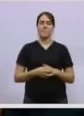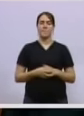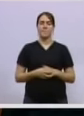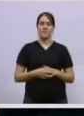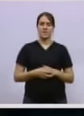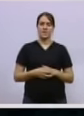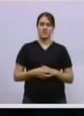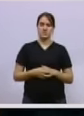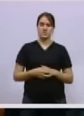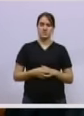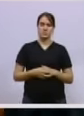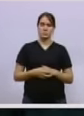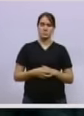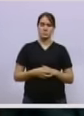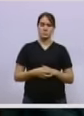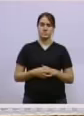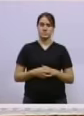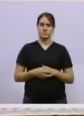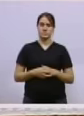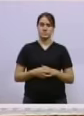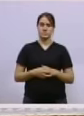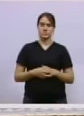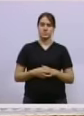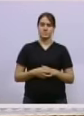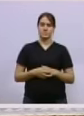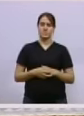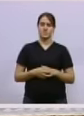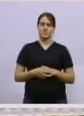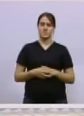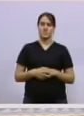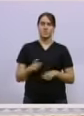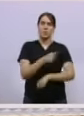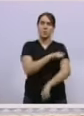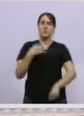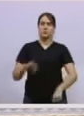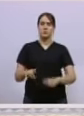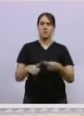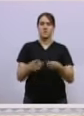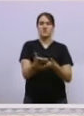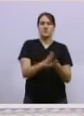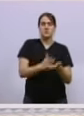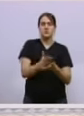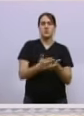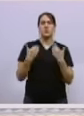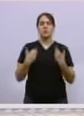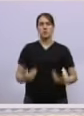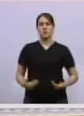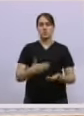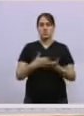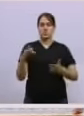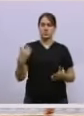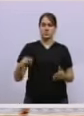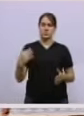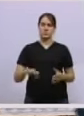Processo natural de romper alguma coisinha ali dentro, não chega a te machucar, mas internamente. Sabe o que